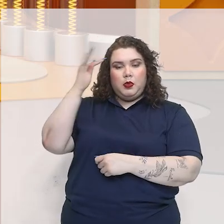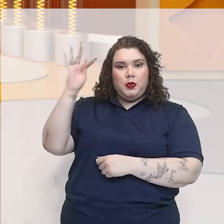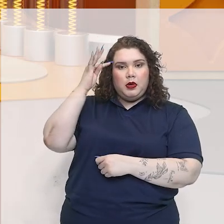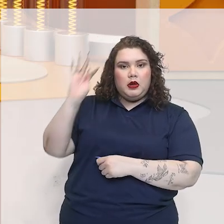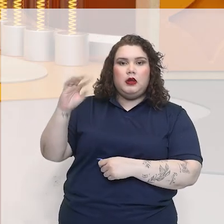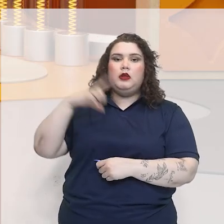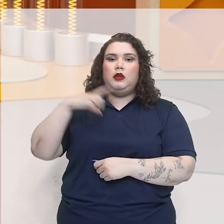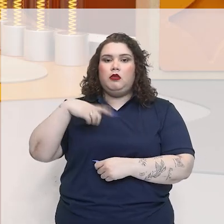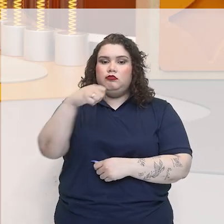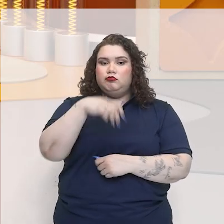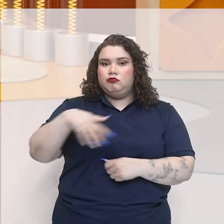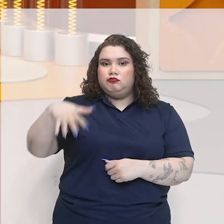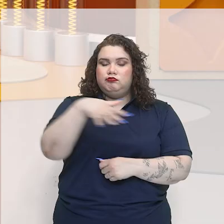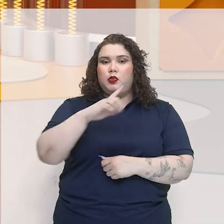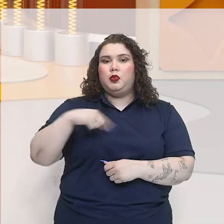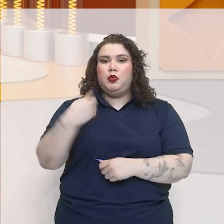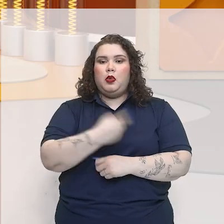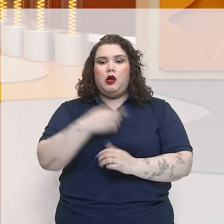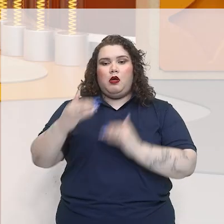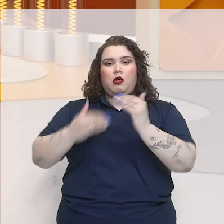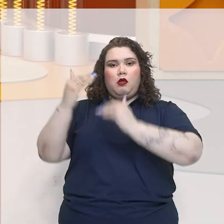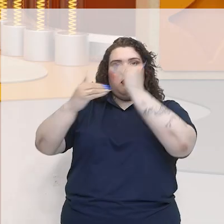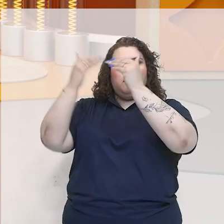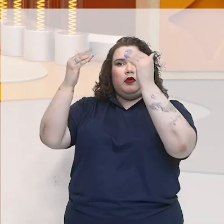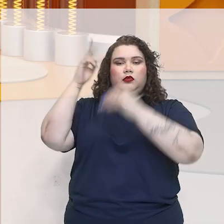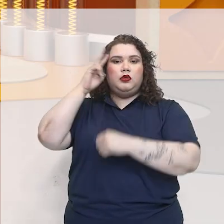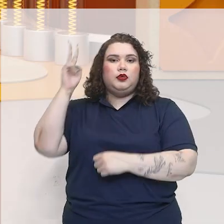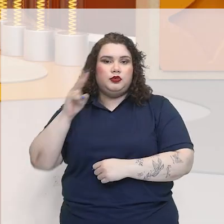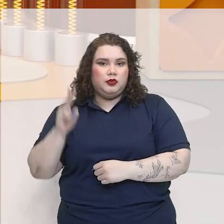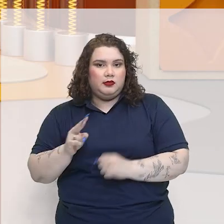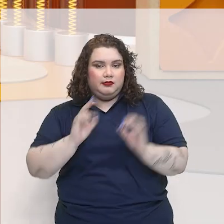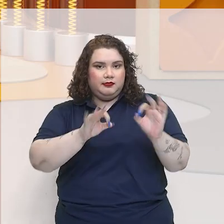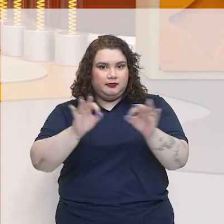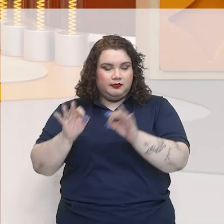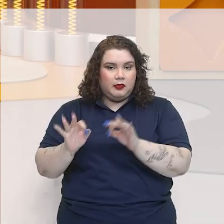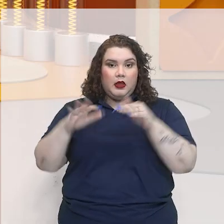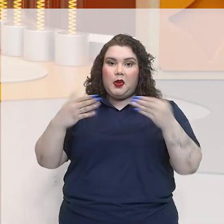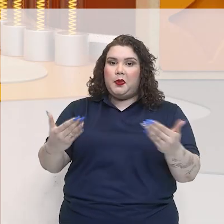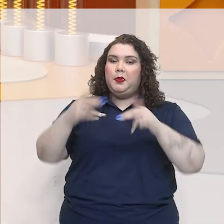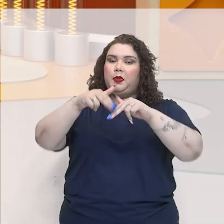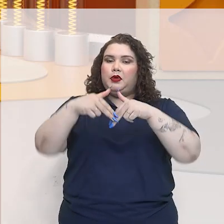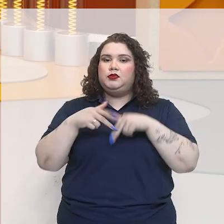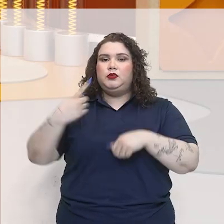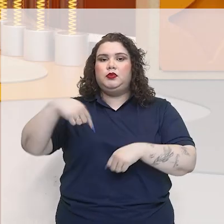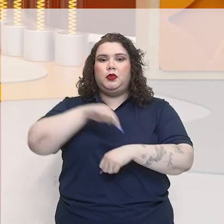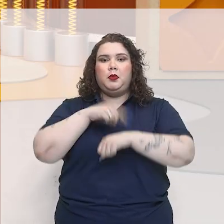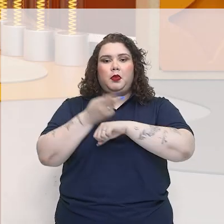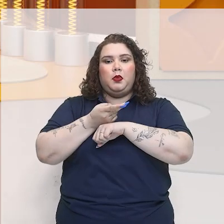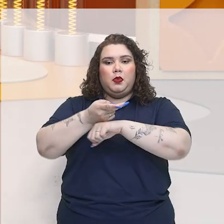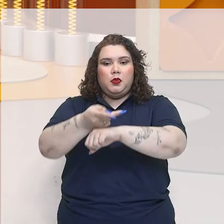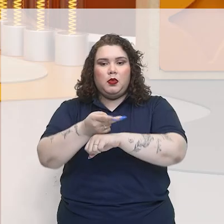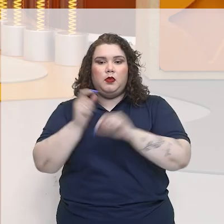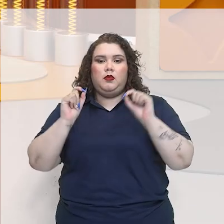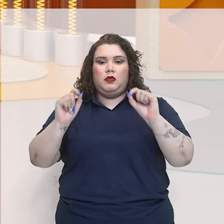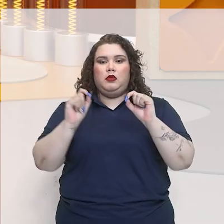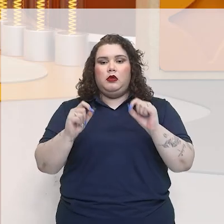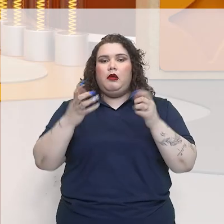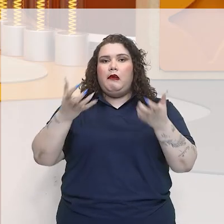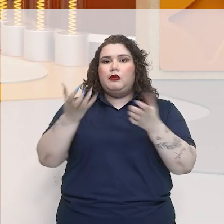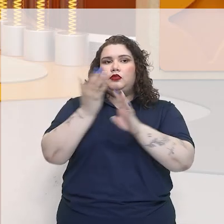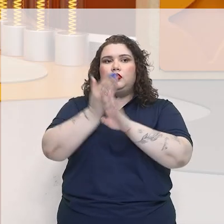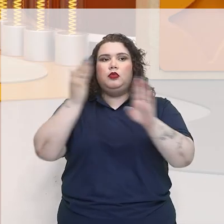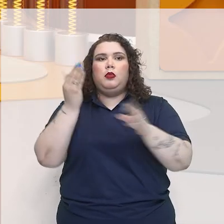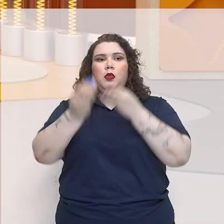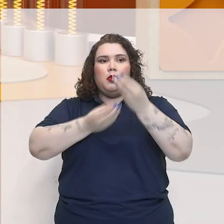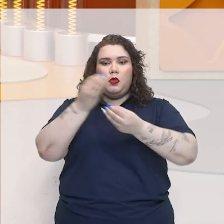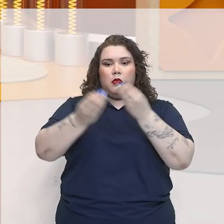evolucionista, nós evoluímos ao longo da história. Então, exatamente por isso que nós buscamos, então, aí, né, desvendar realmente,